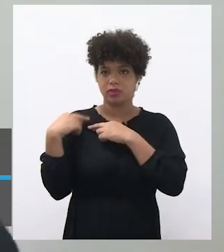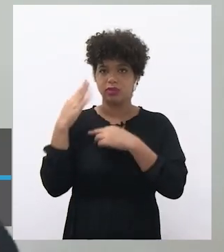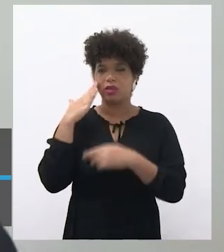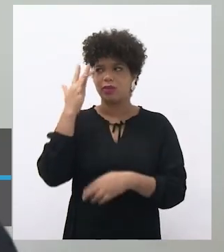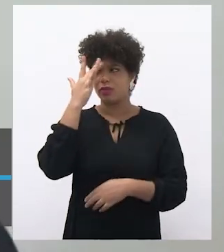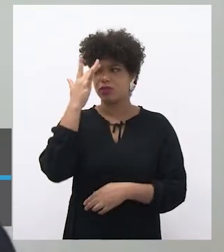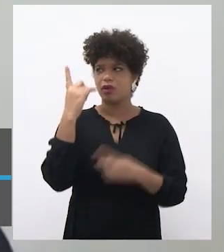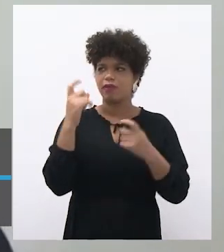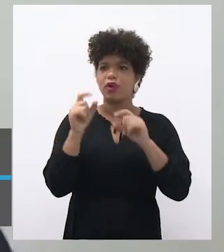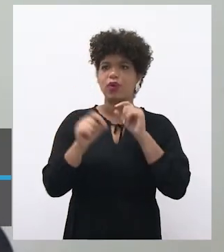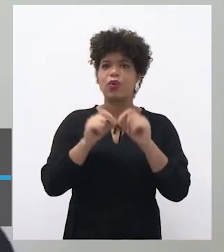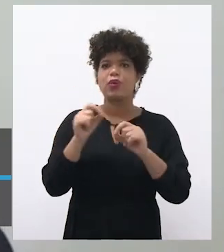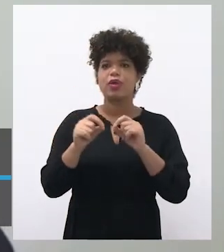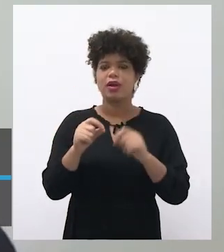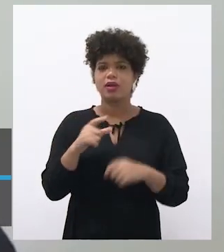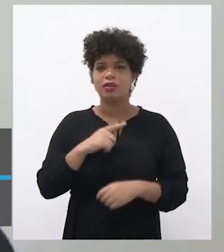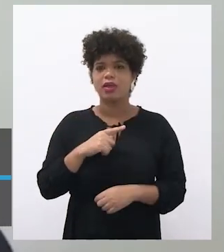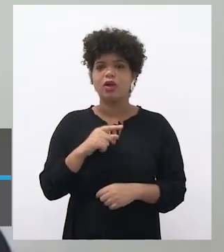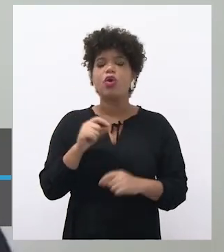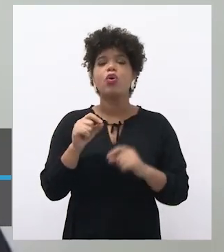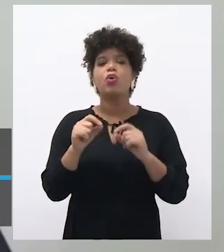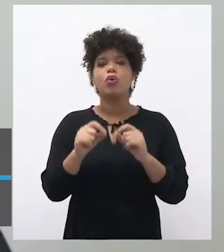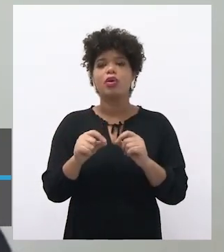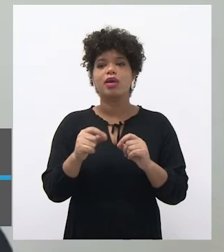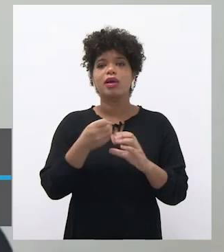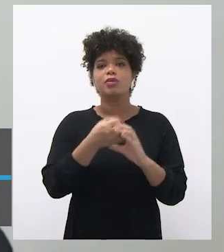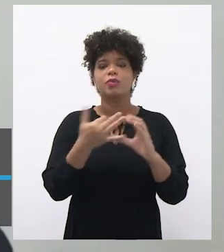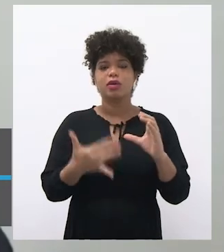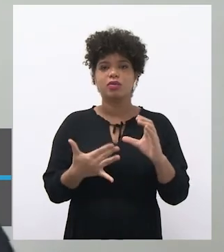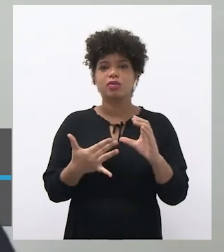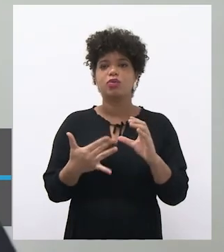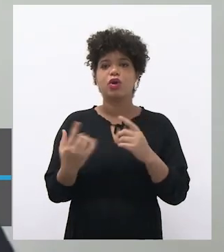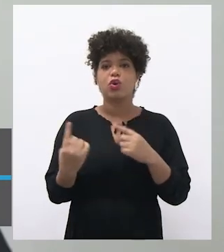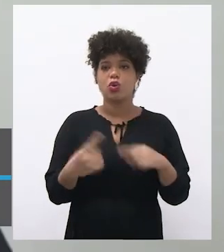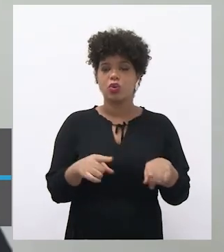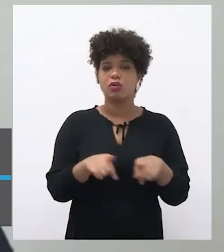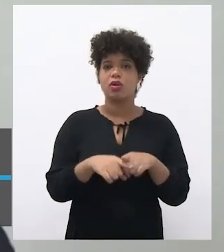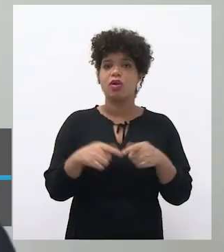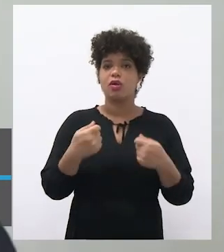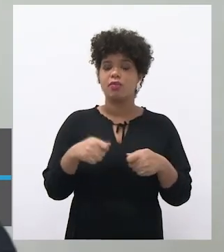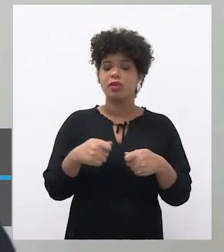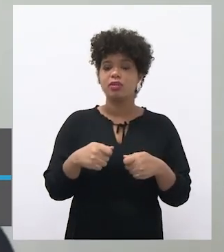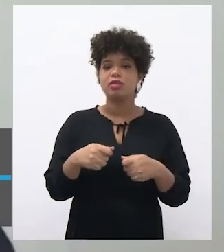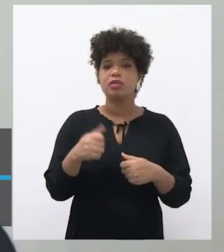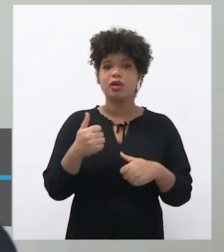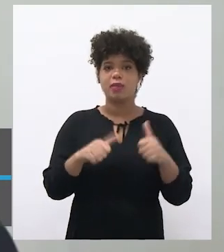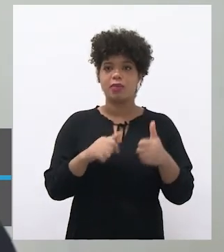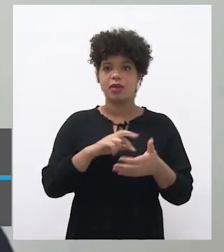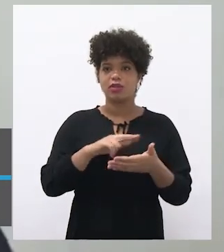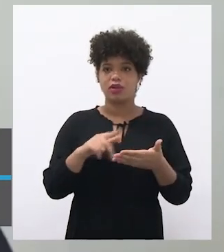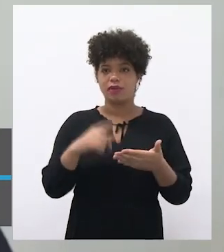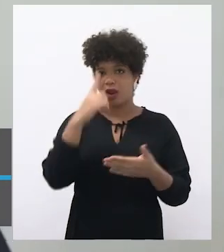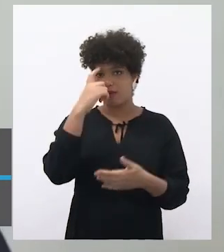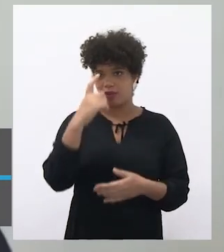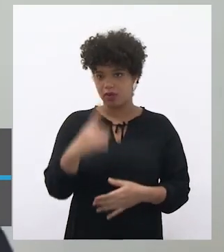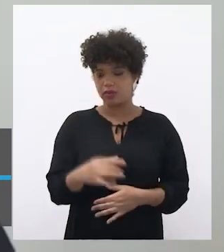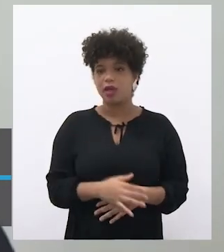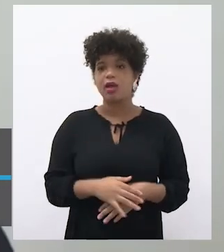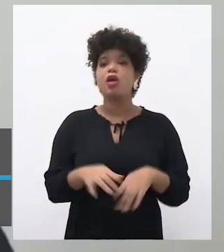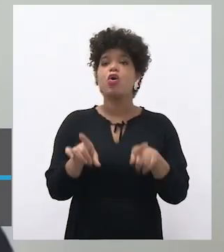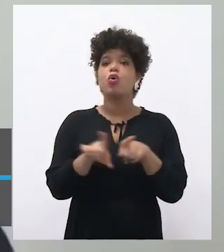reformas legislativas, né? E aí a principal consequência dessas reformas legislativas foi, sem dúvida nenhuma,